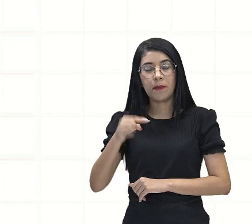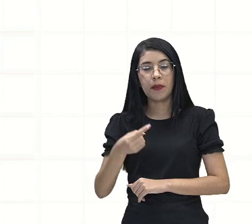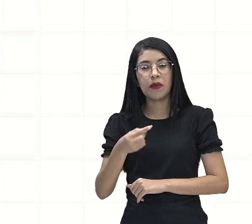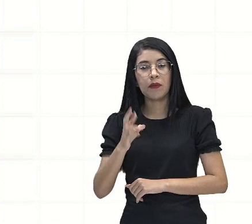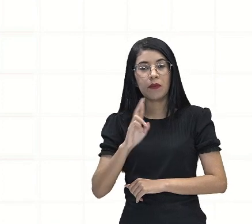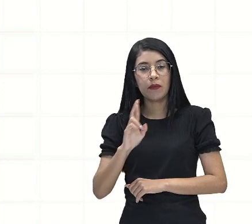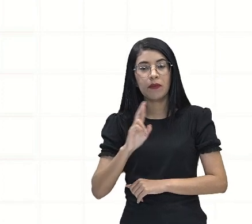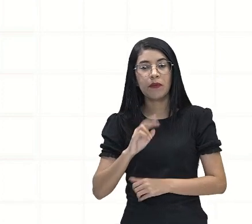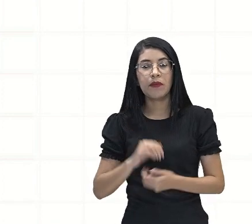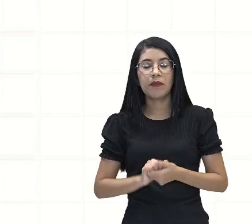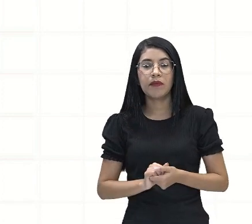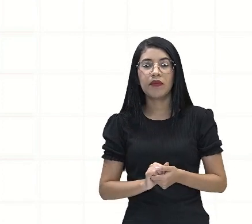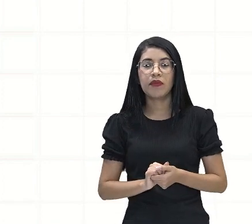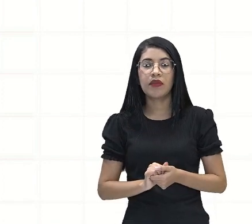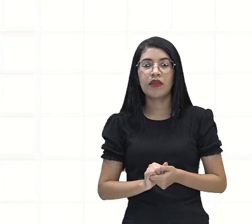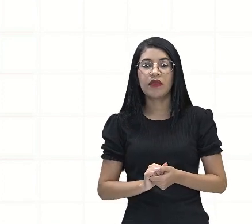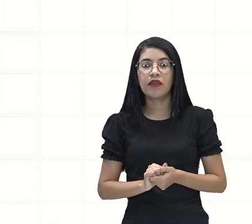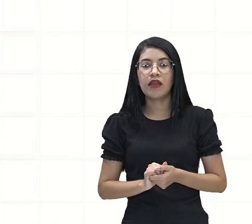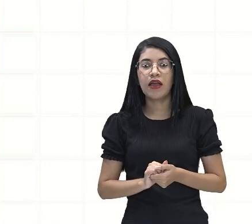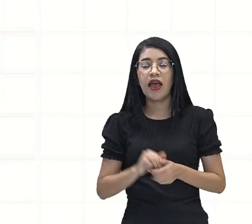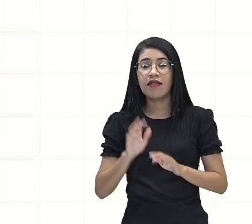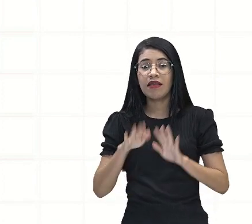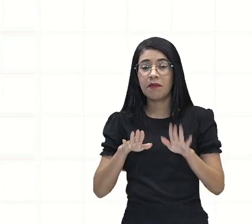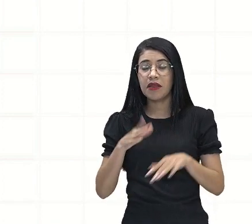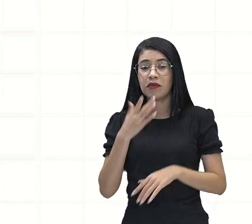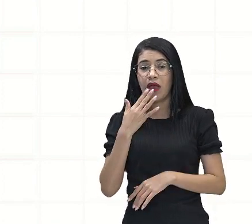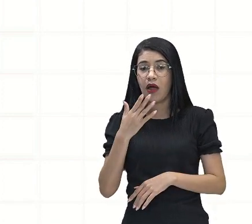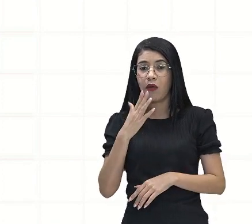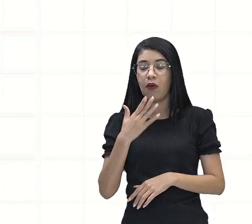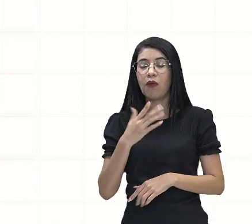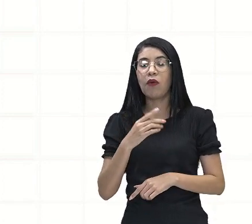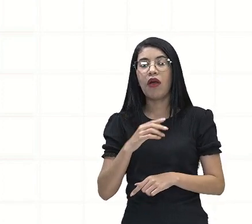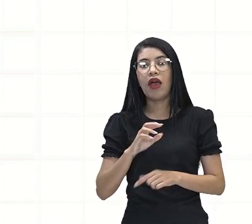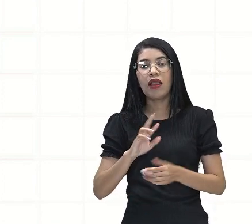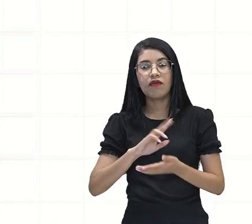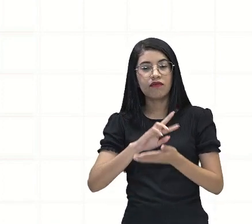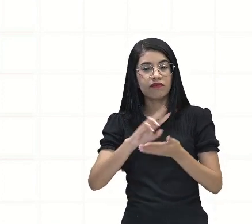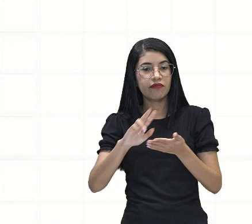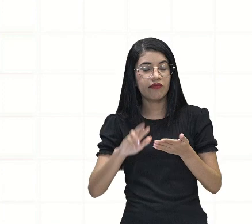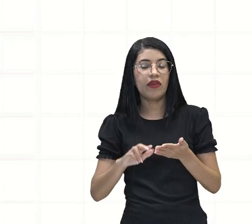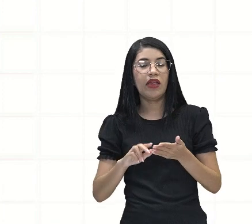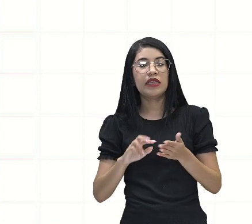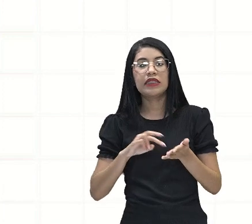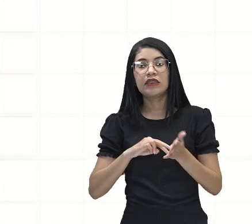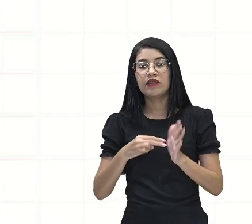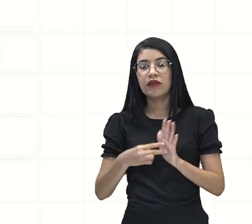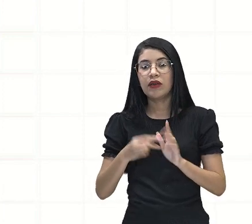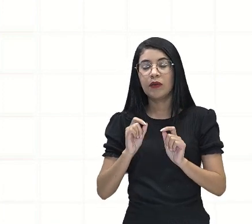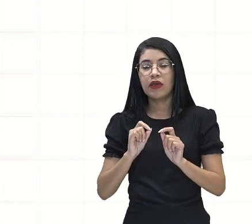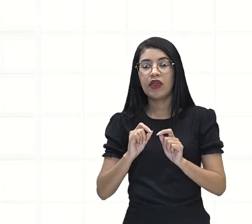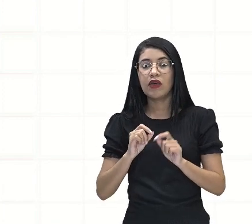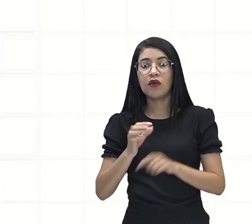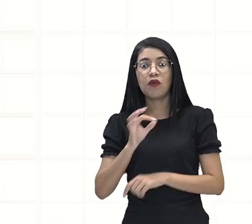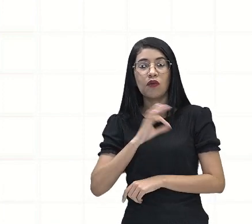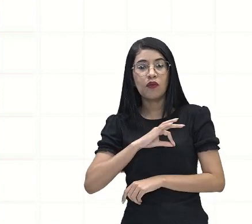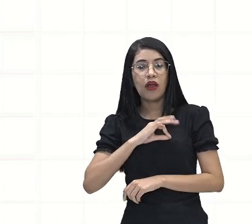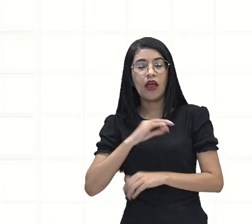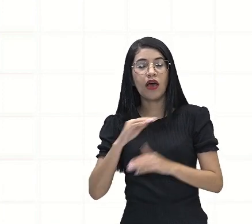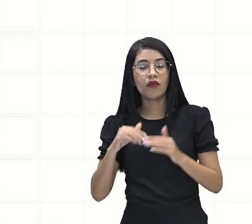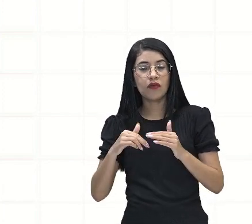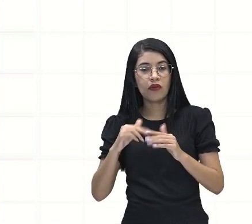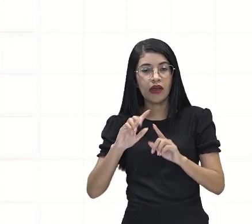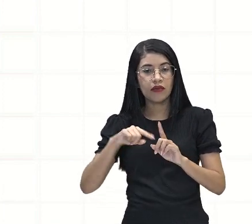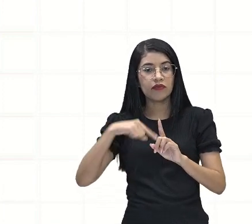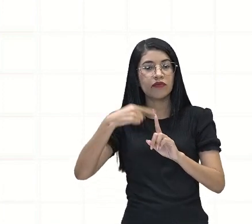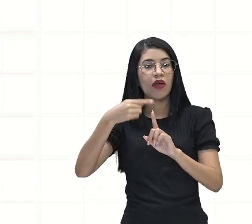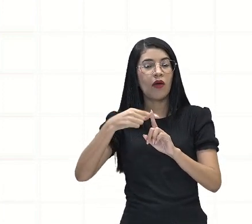medida que a tonalidade das cores vão aumentando quer dizer que esse Pib per capita ele vai aumentando também então